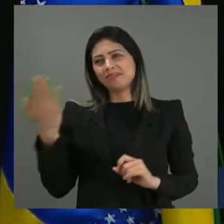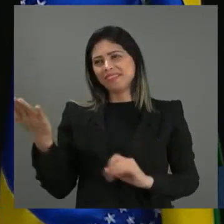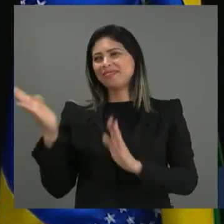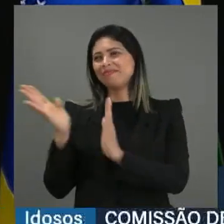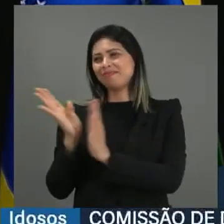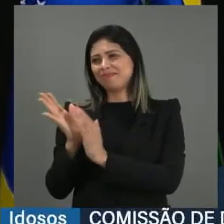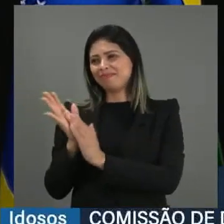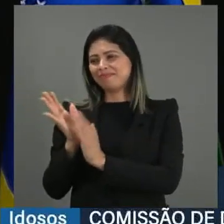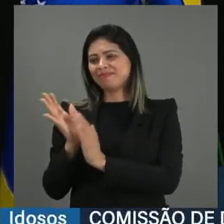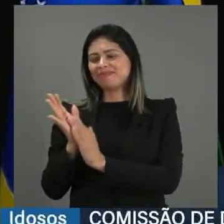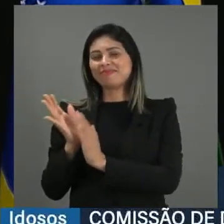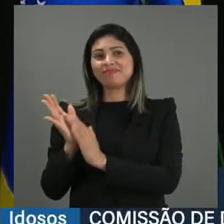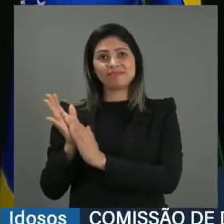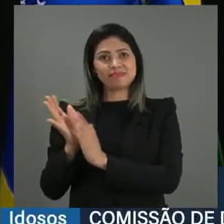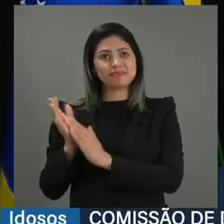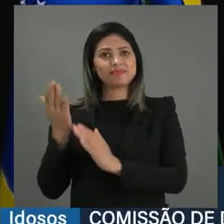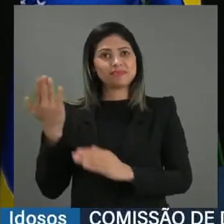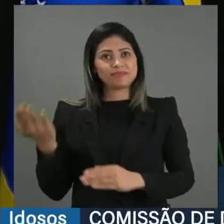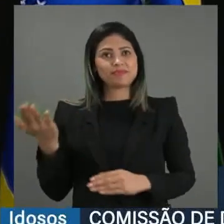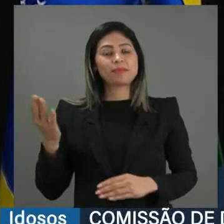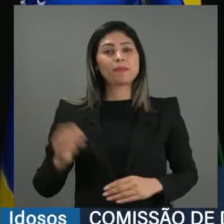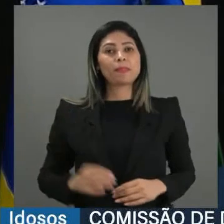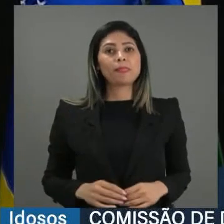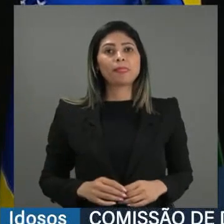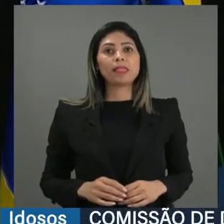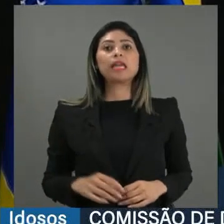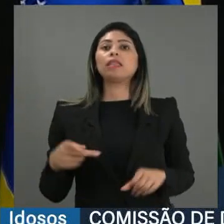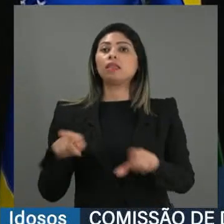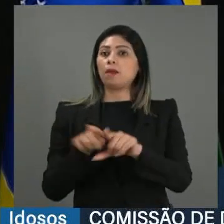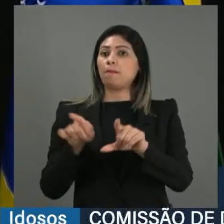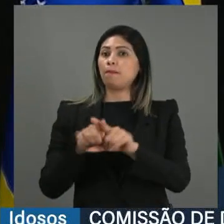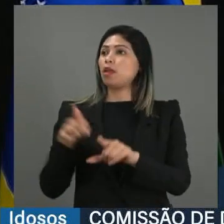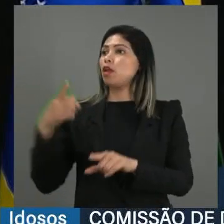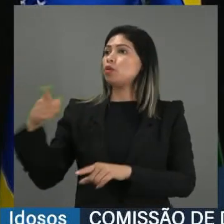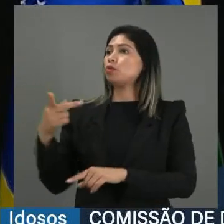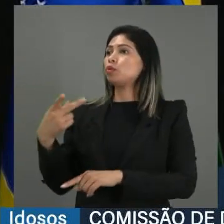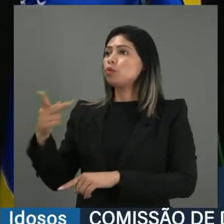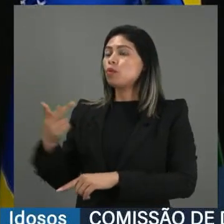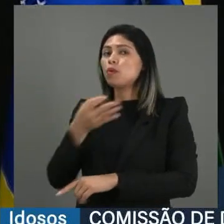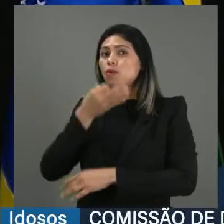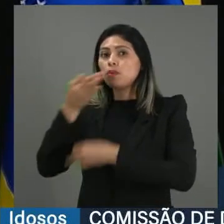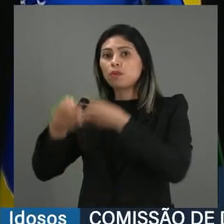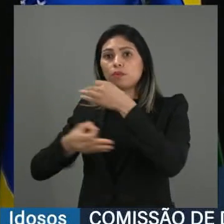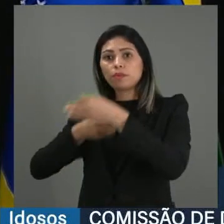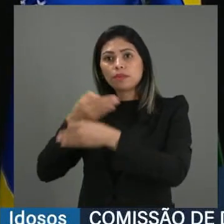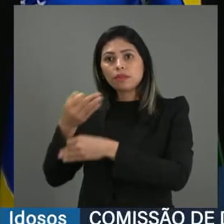dar os parabéns, ao mesmo tempo que a sua fala